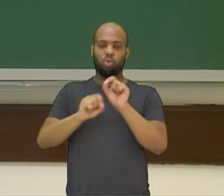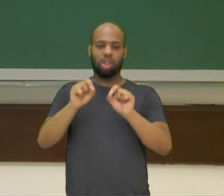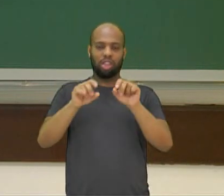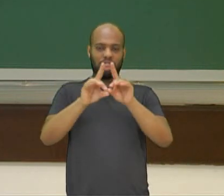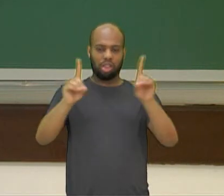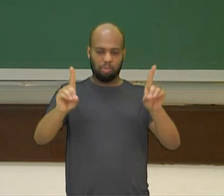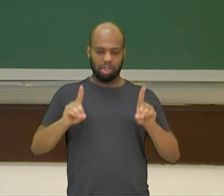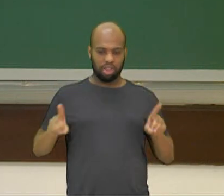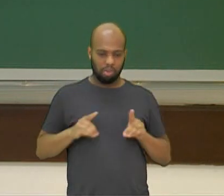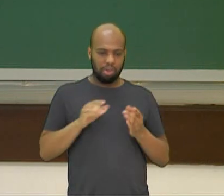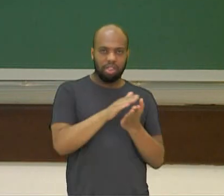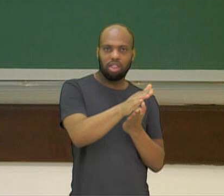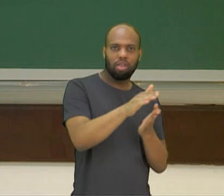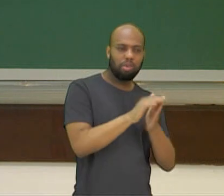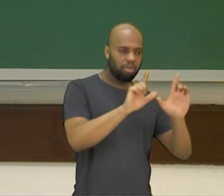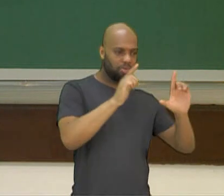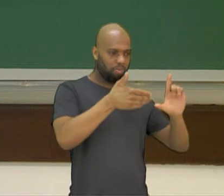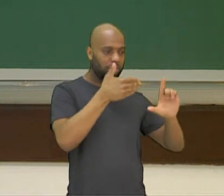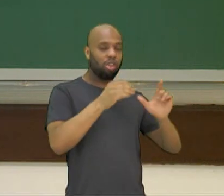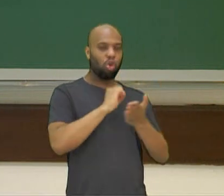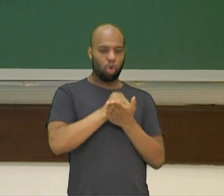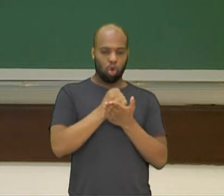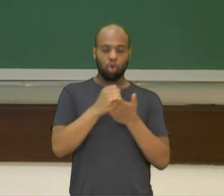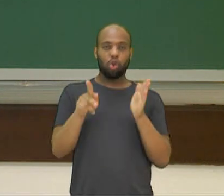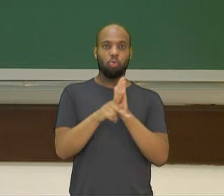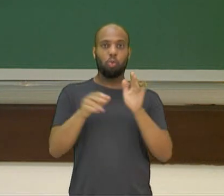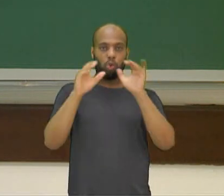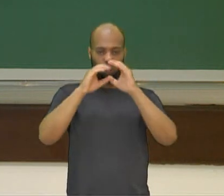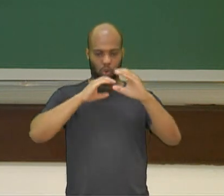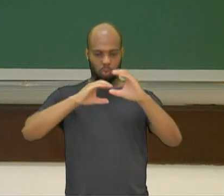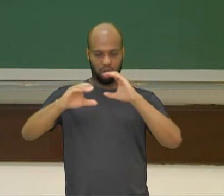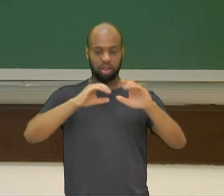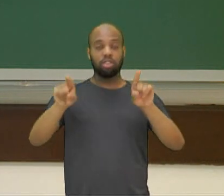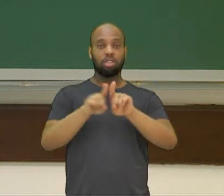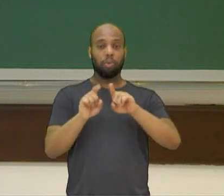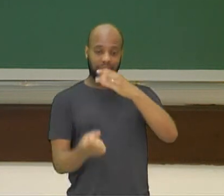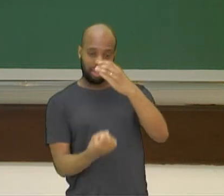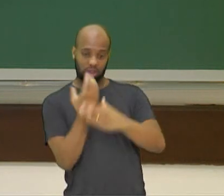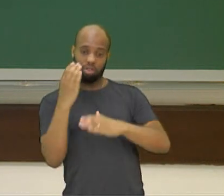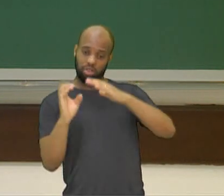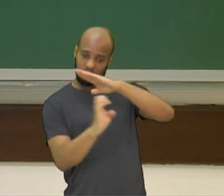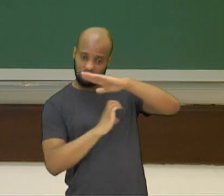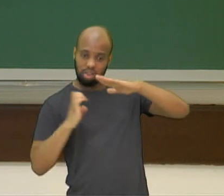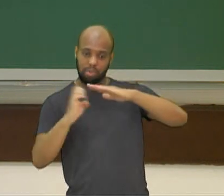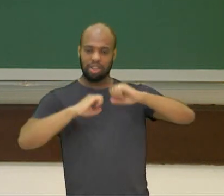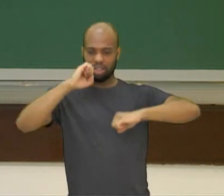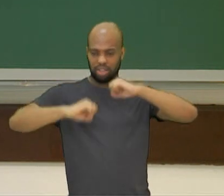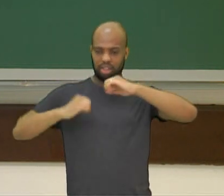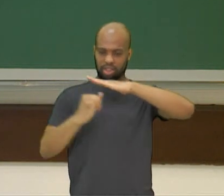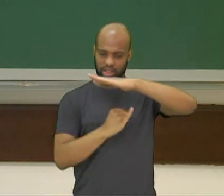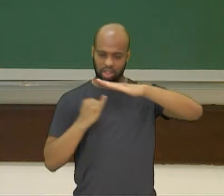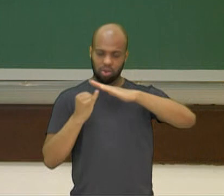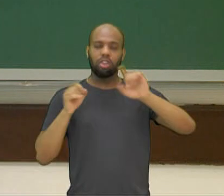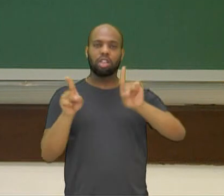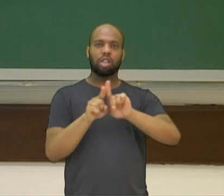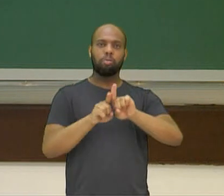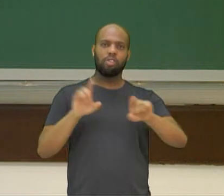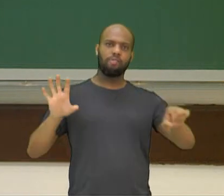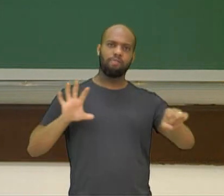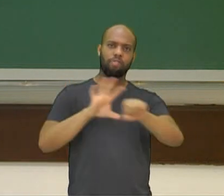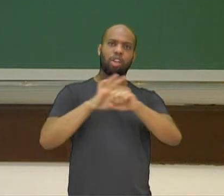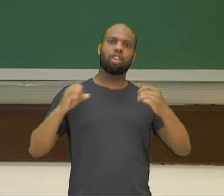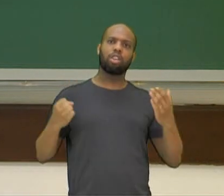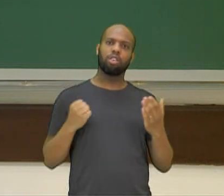para controlar os meios de comunicação. Ele também criou empresas, indústrias, para fortalecer o